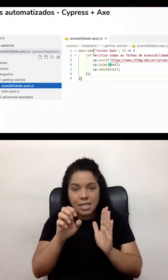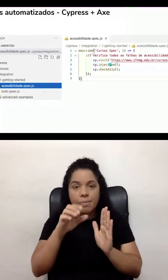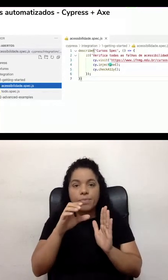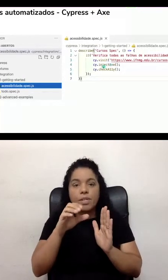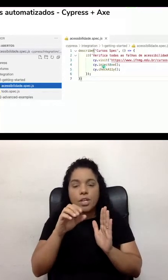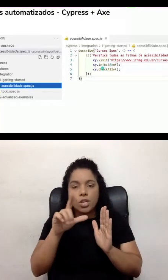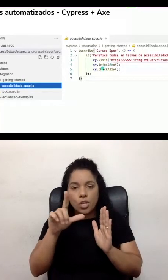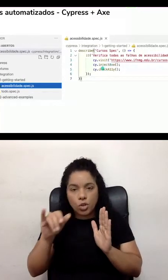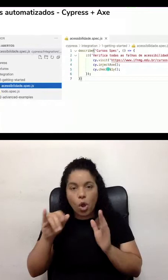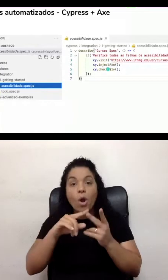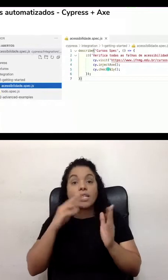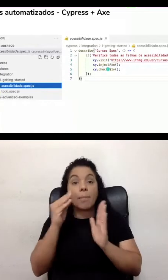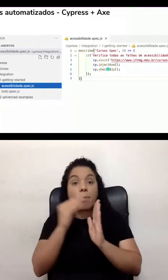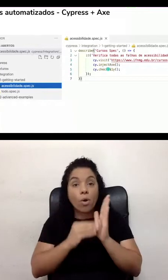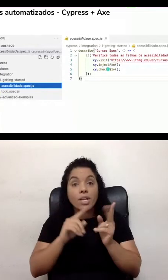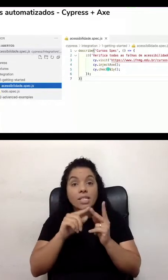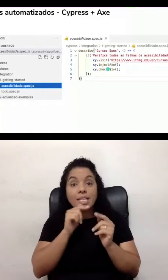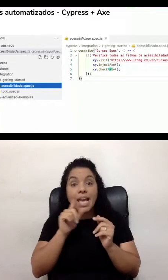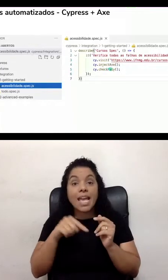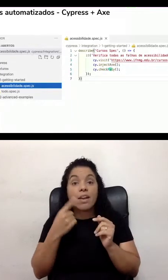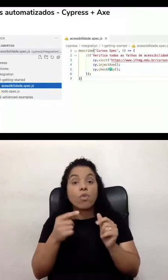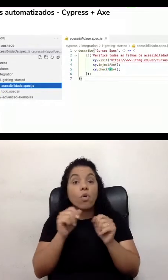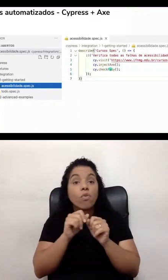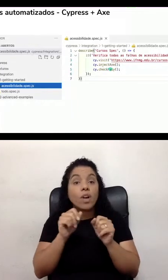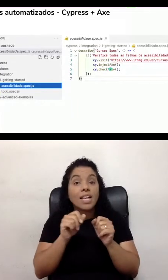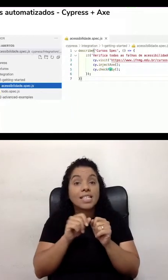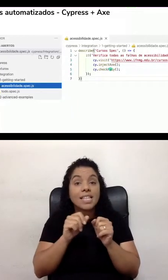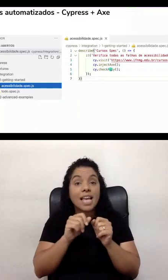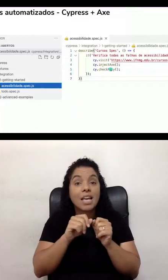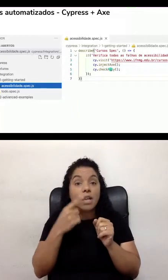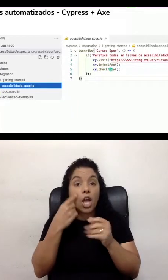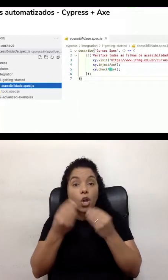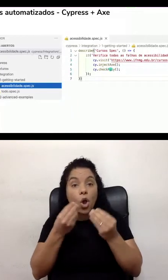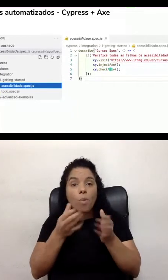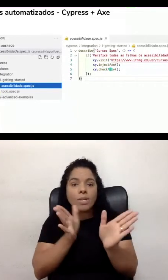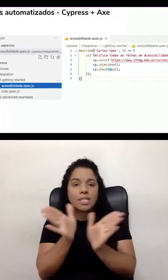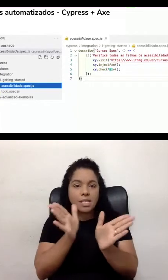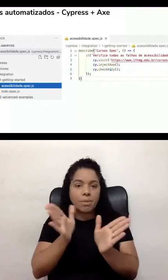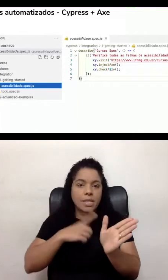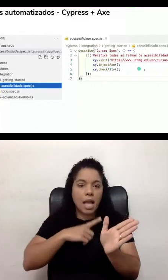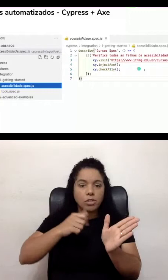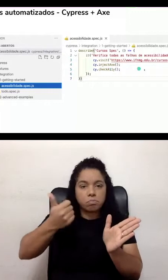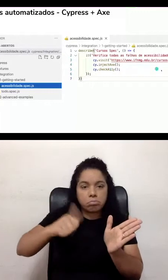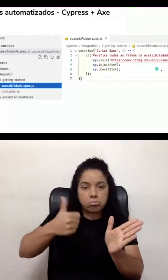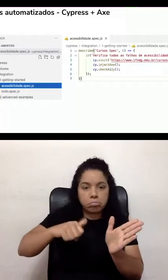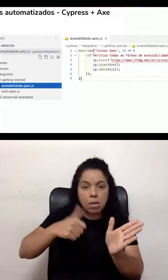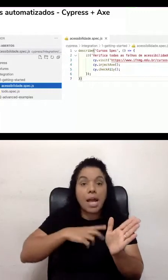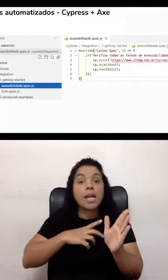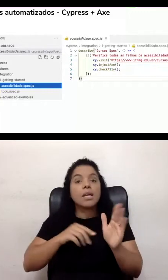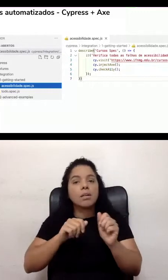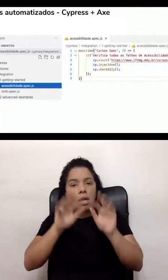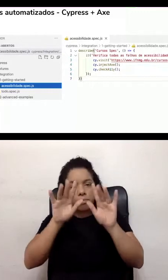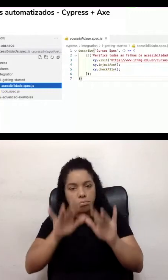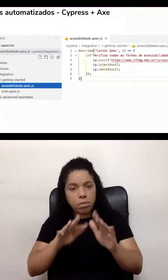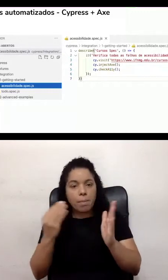e depois que eu injetar o Axie Core, um check de acessibilidade, certo? Escrevi isso daqui,